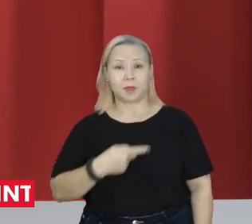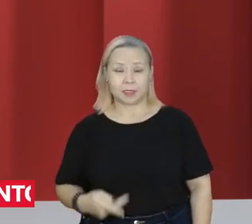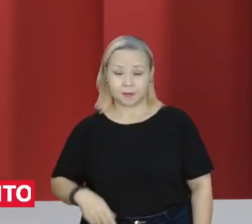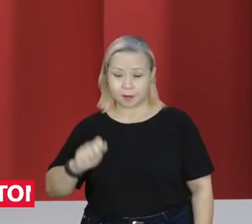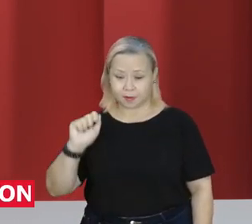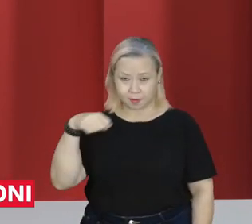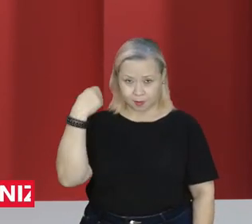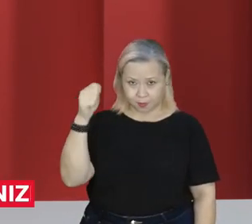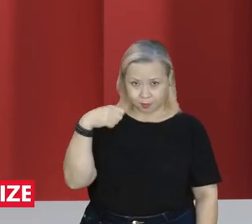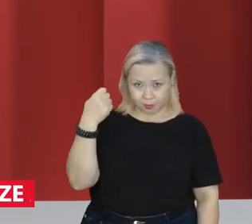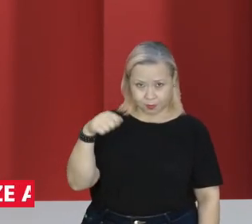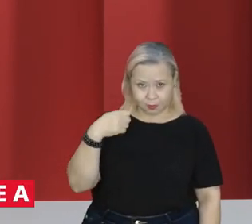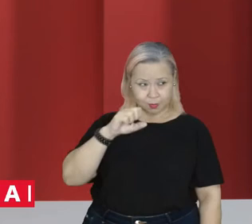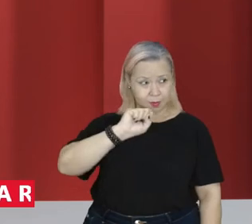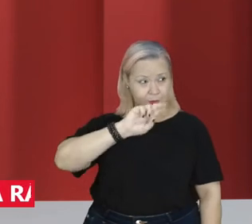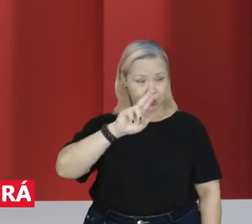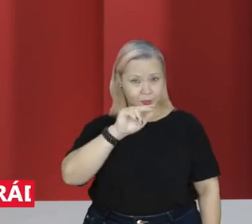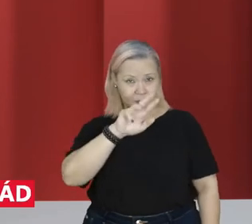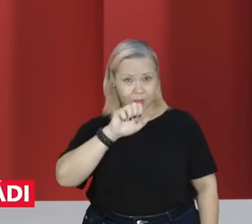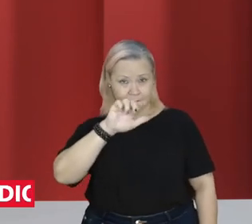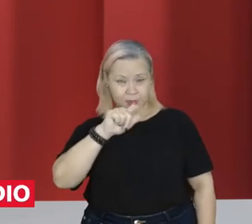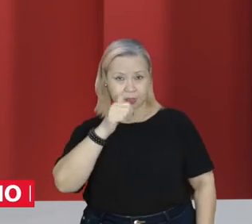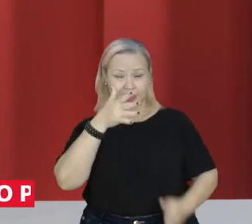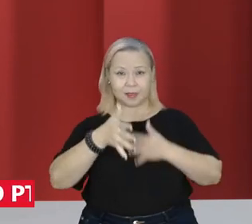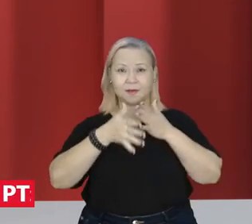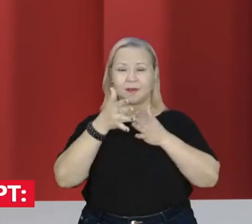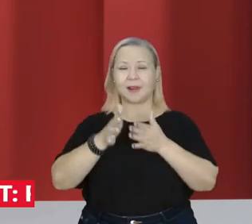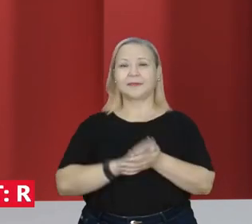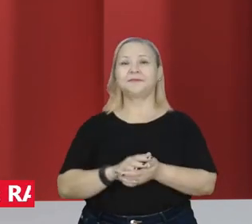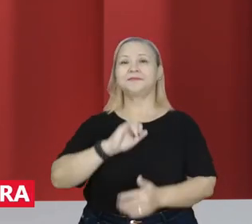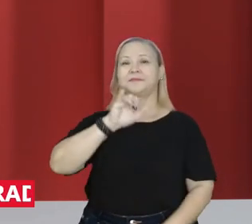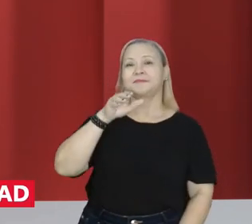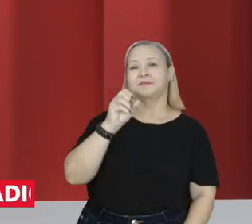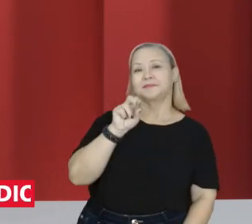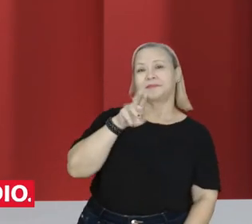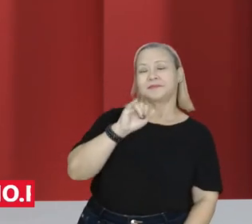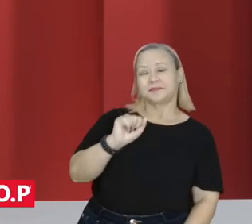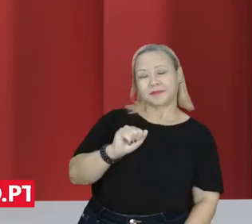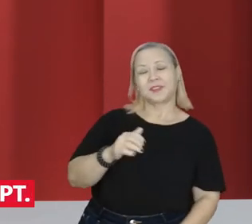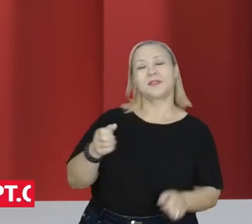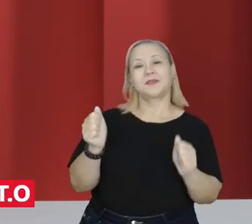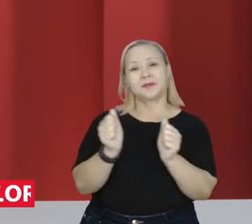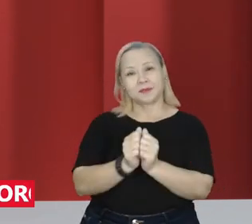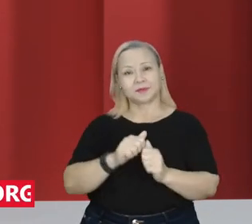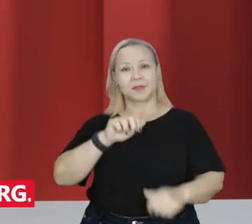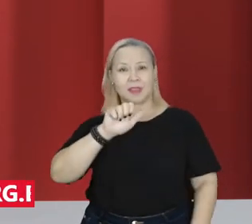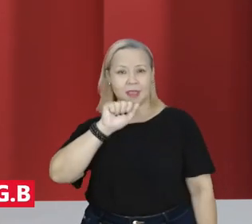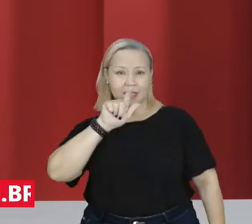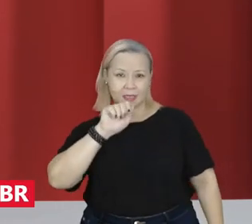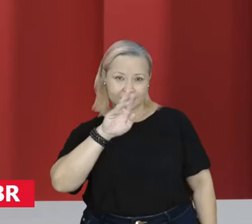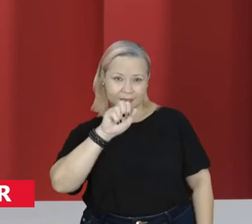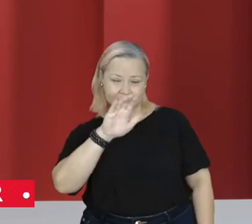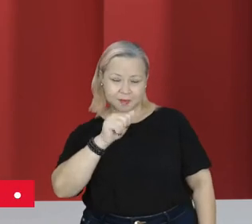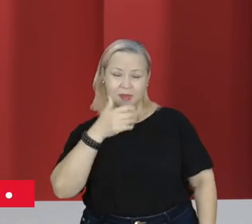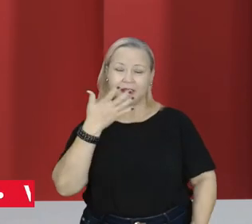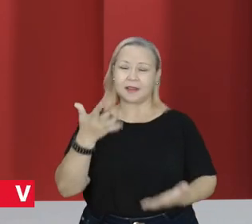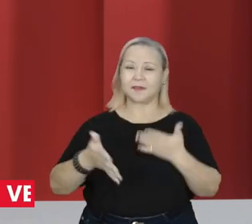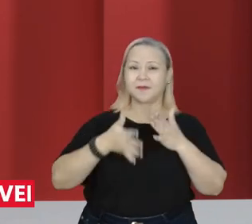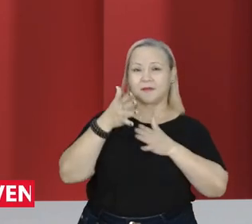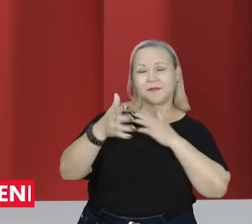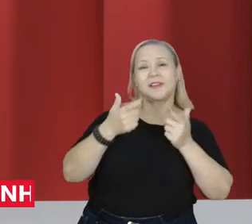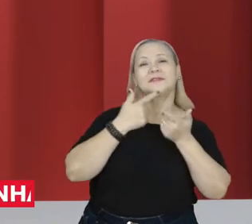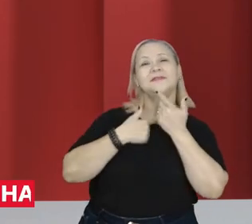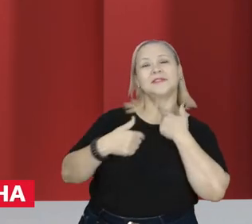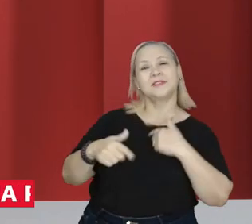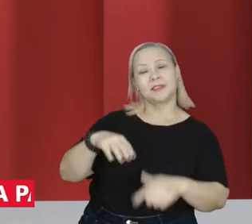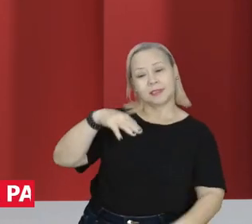também está com a gente, Gilson Rodrigues, Jovizinha, Alberto Quirone aqui também manifestando o desejo dele que Marília Reis